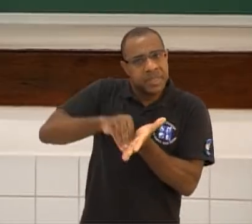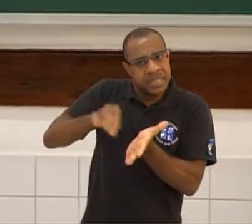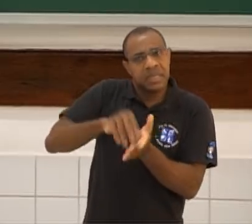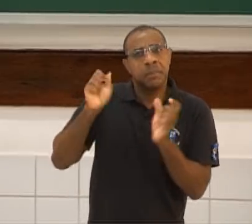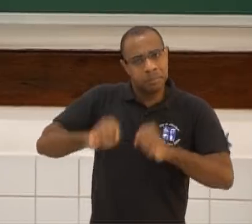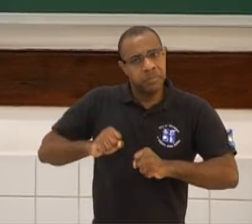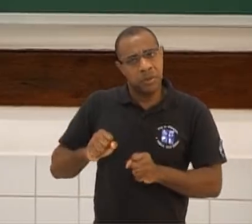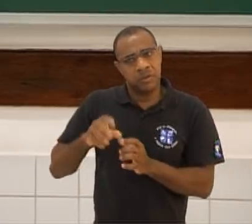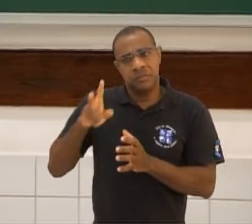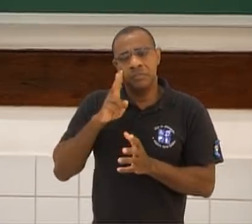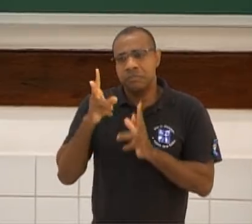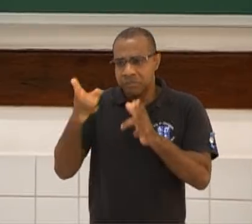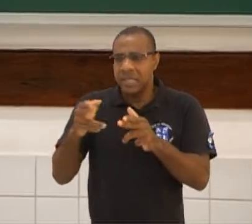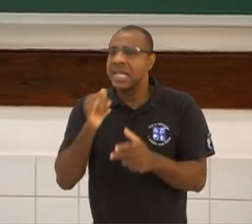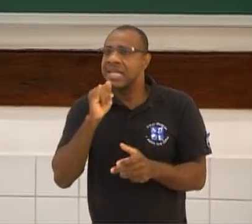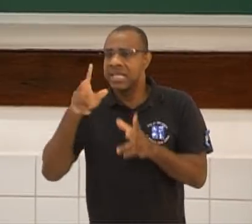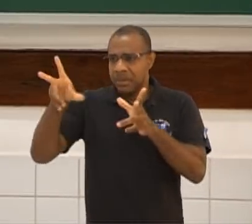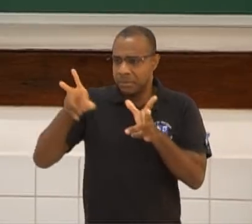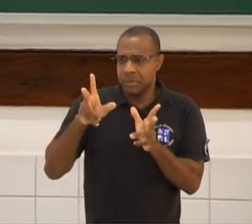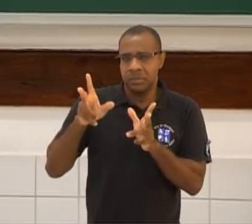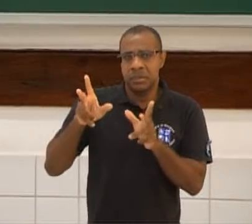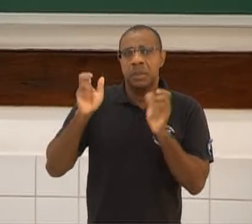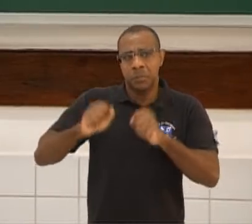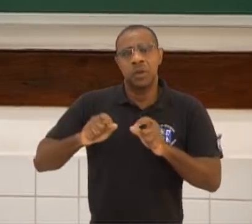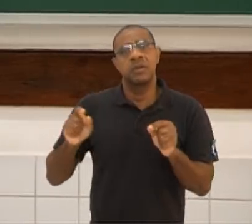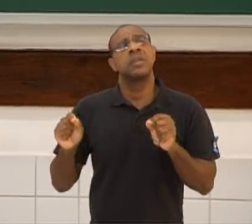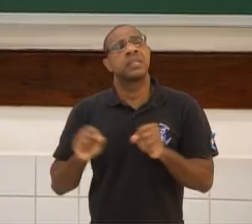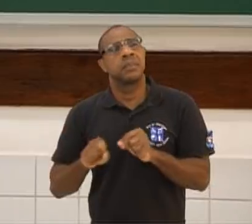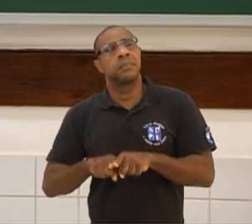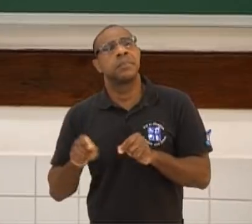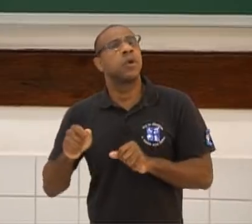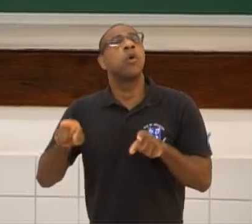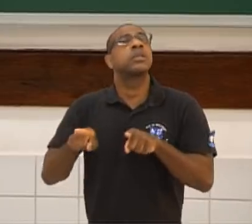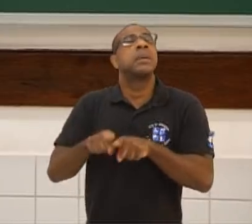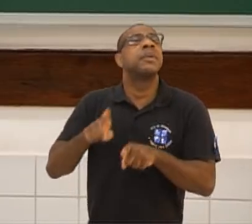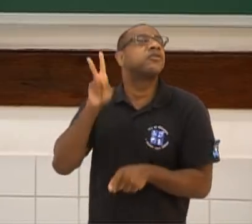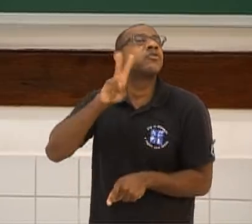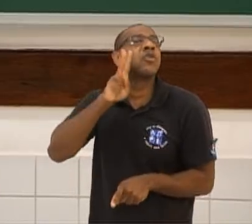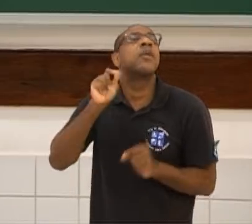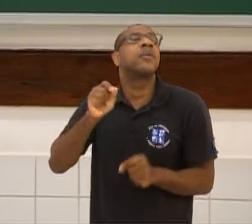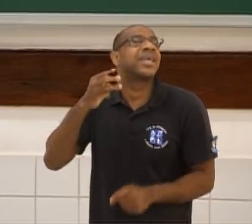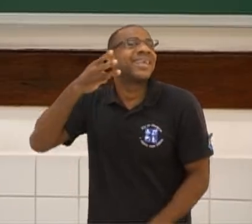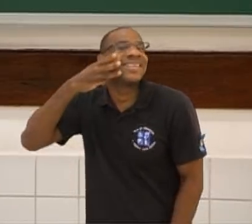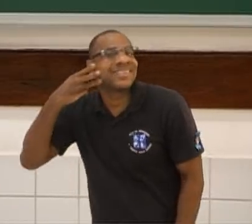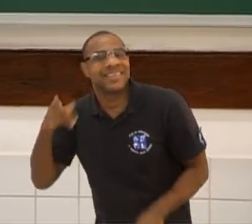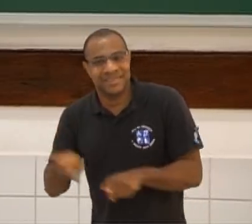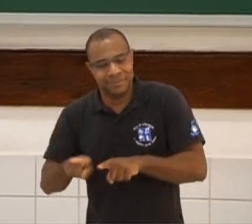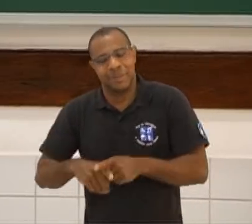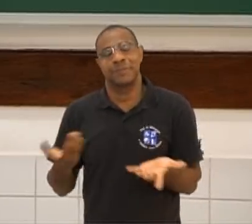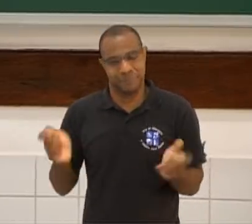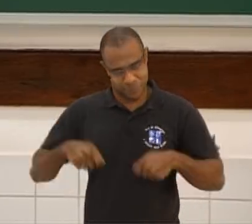ou digamos, né, indígena, aquilo que vocês realmente preferirem. Eu